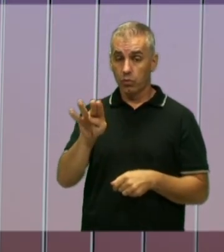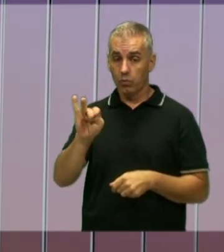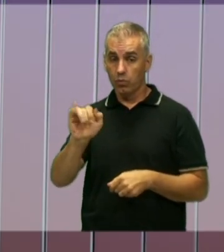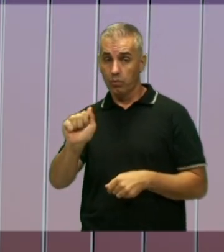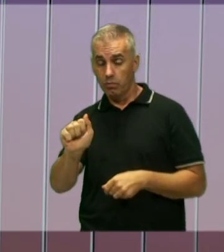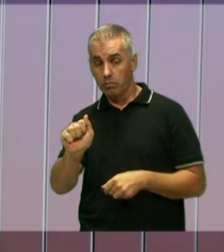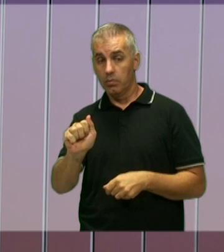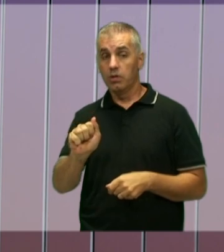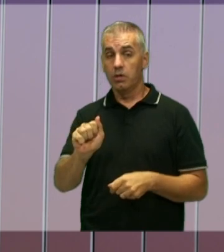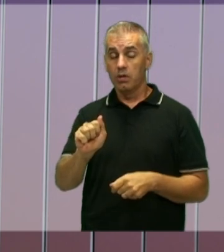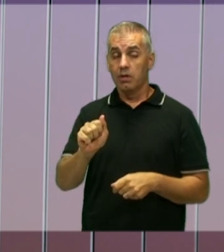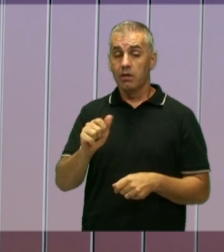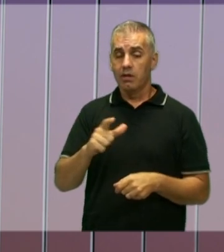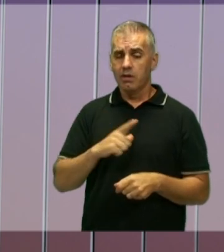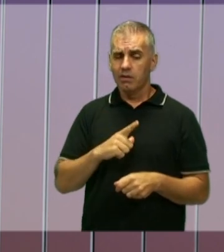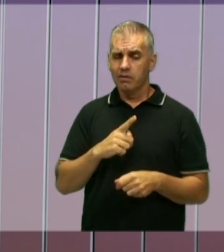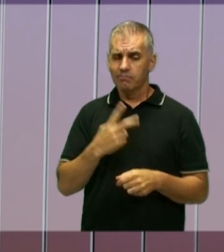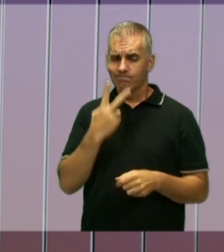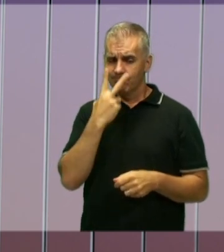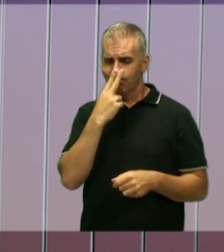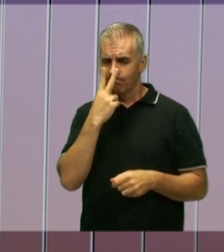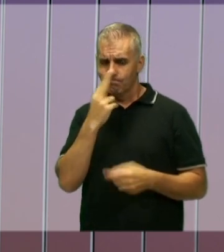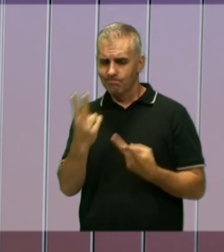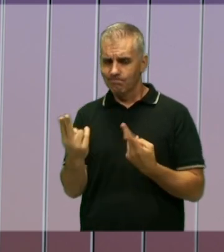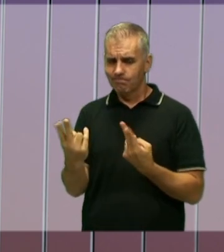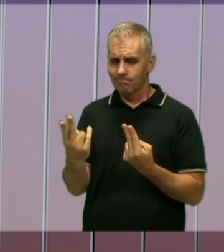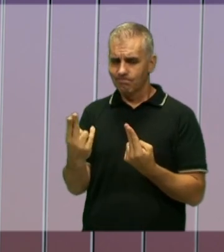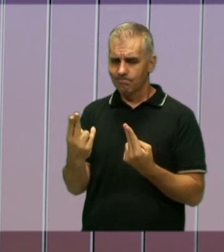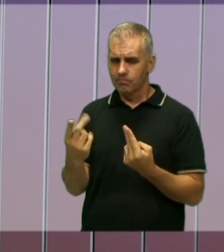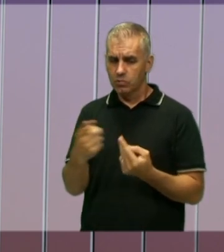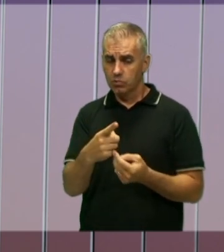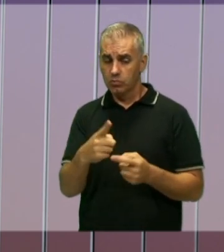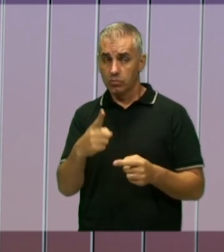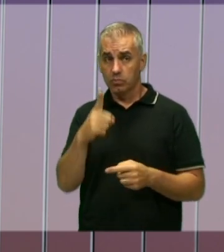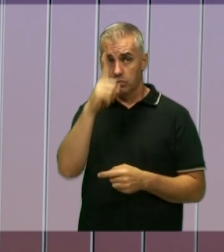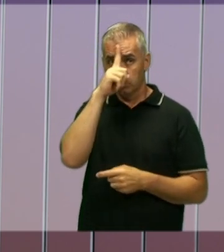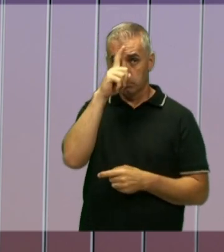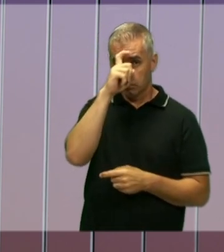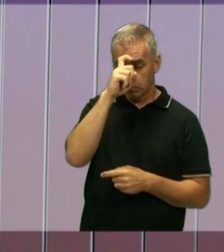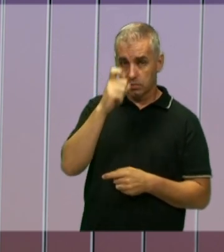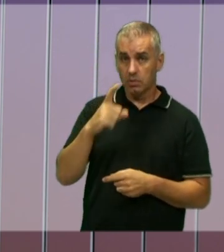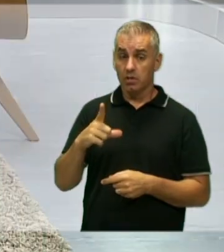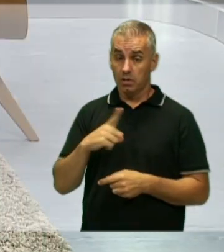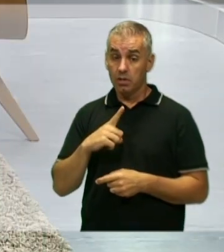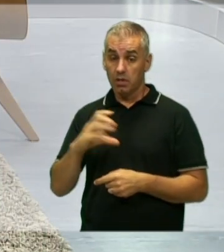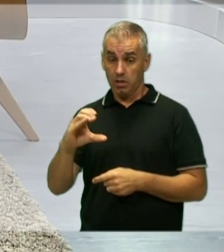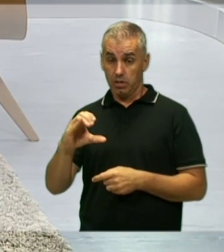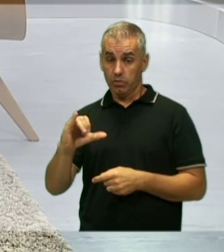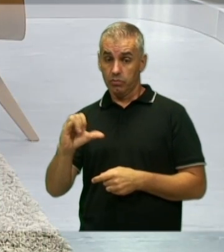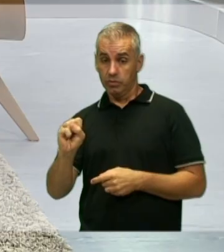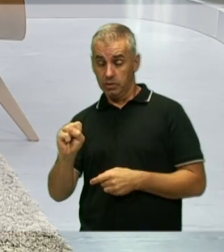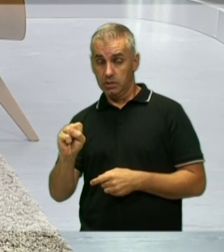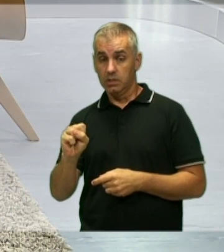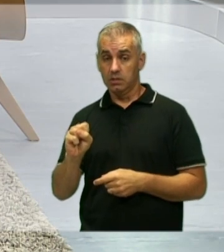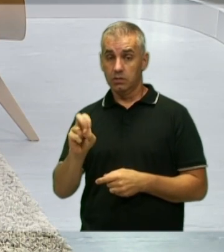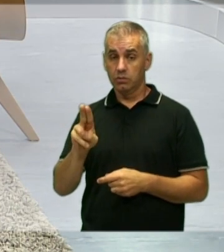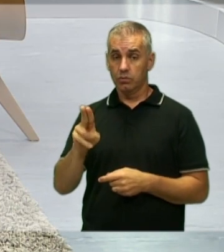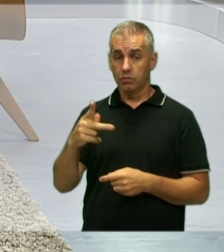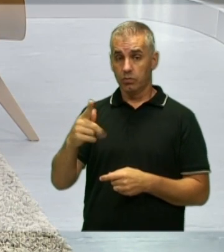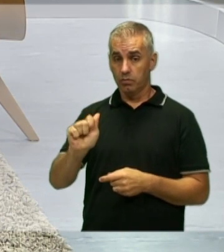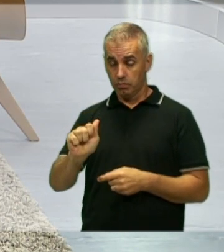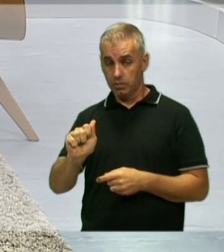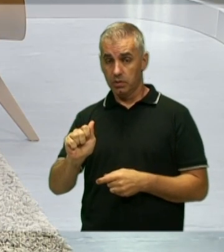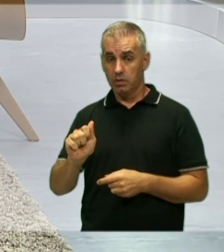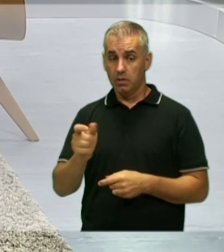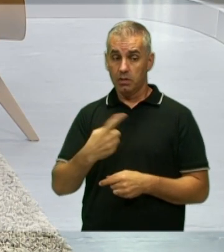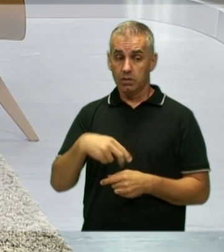se assemelha a uma unidade de terapia intensiva, da mesma forma como um pronto-socorro. Nós temos aqui no CIS. Nós temos, tanto na UPA CIS, né, que é uma UPA porte 3,